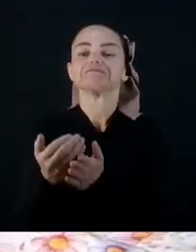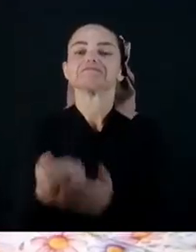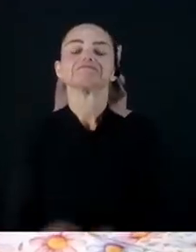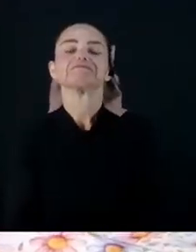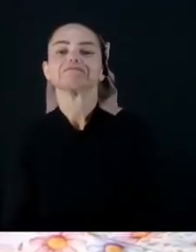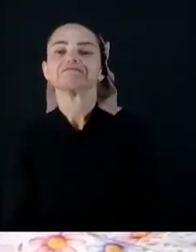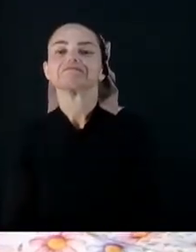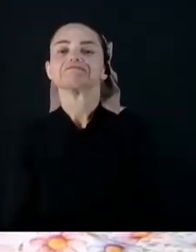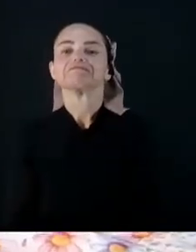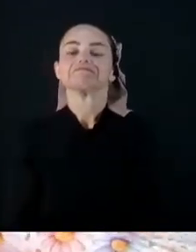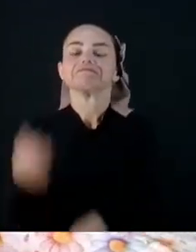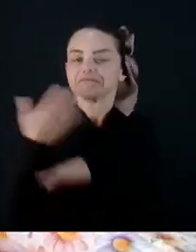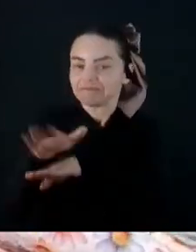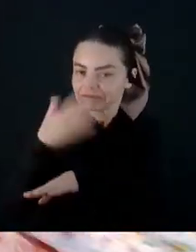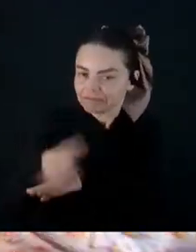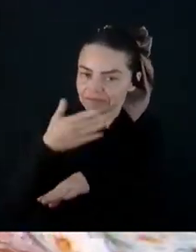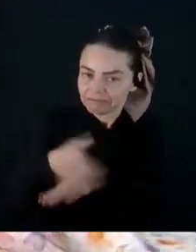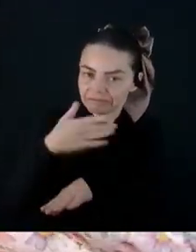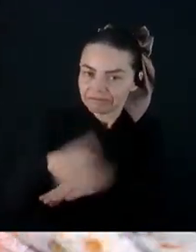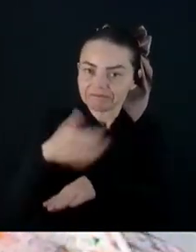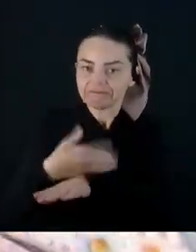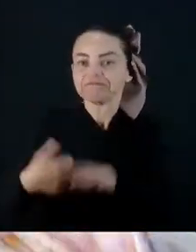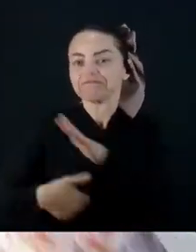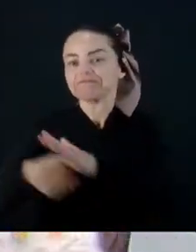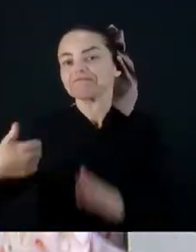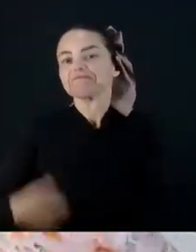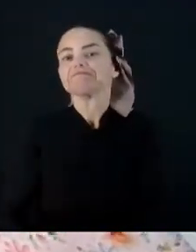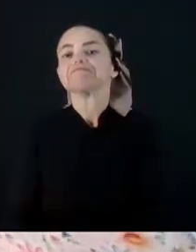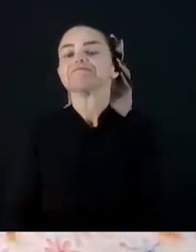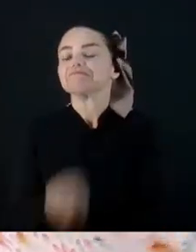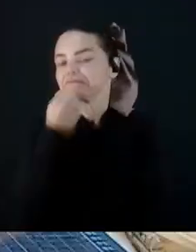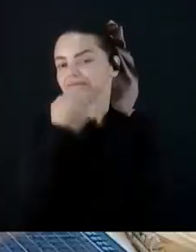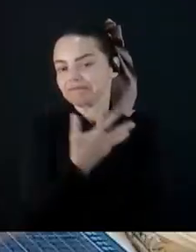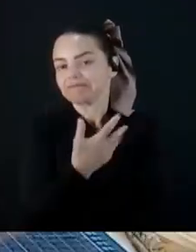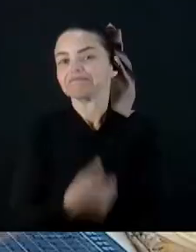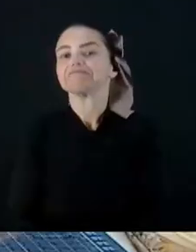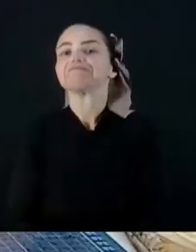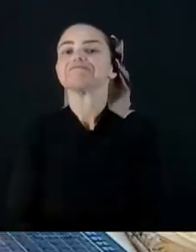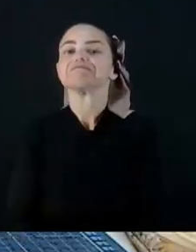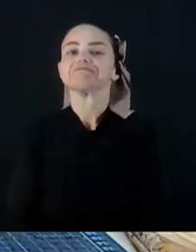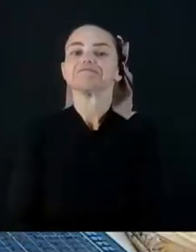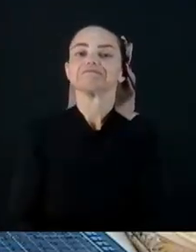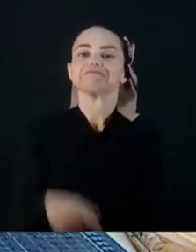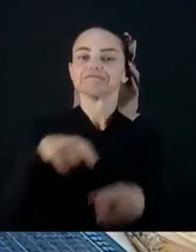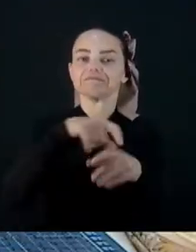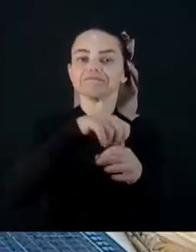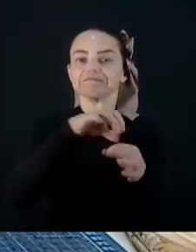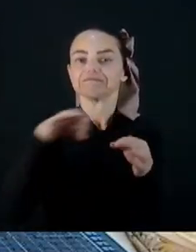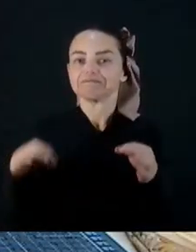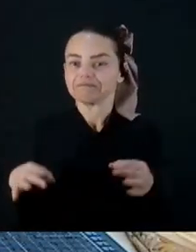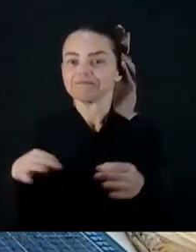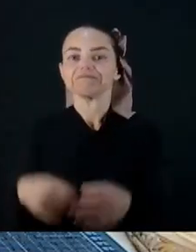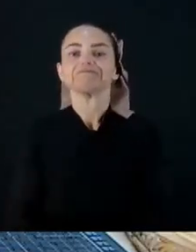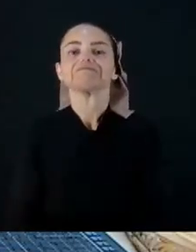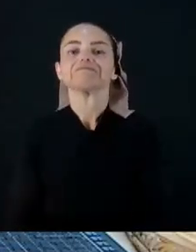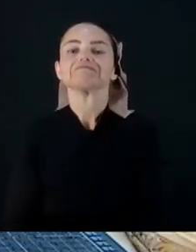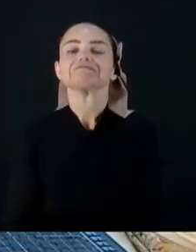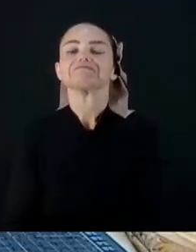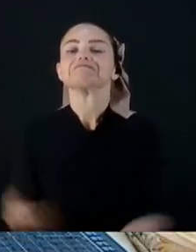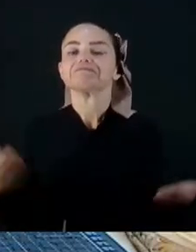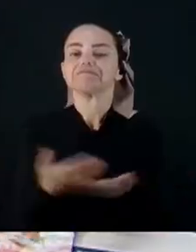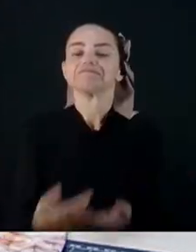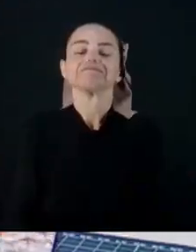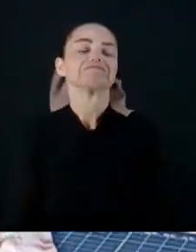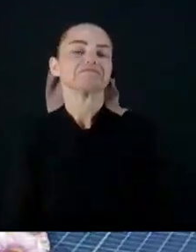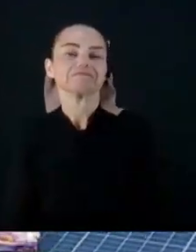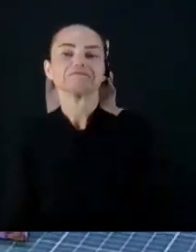treino bastante, né, primeiro, e na hora que já tiver bem, aí a gente parte pro zíper. Ah, legal. Agora, ó, nós fizemos as costurinhas